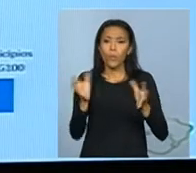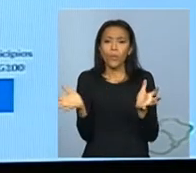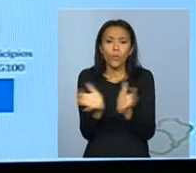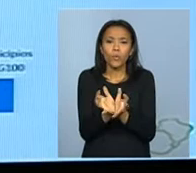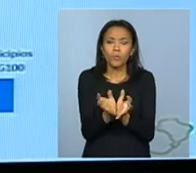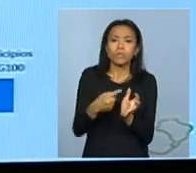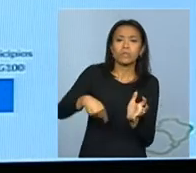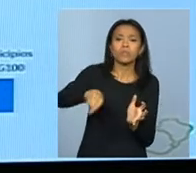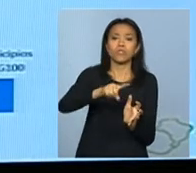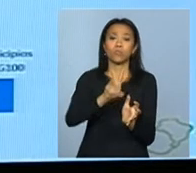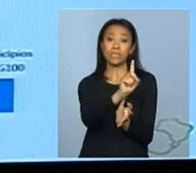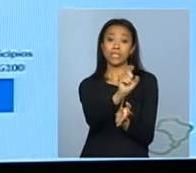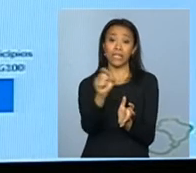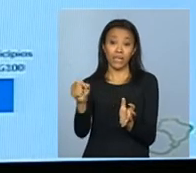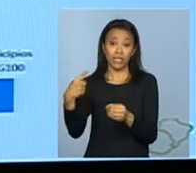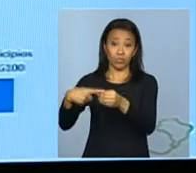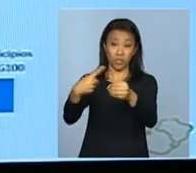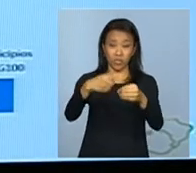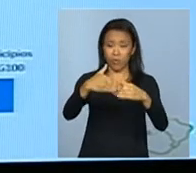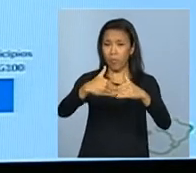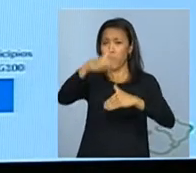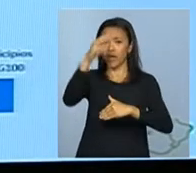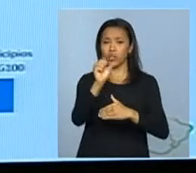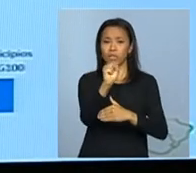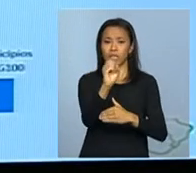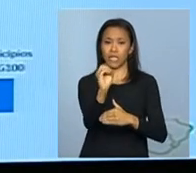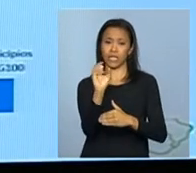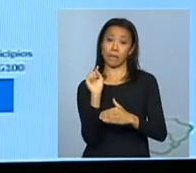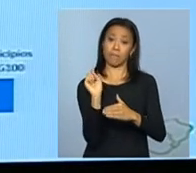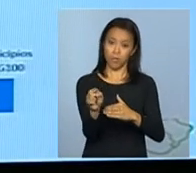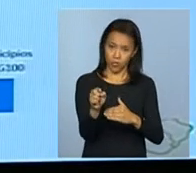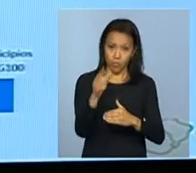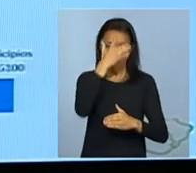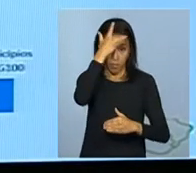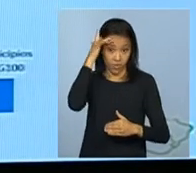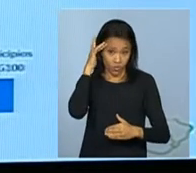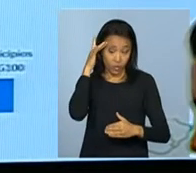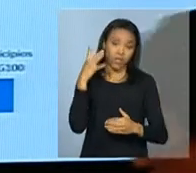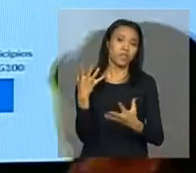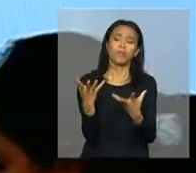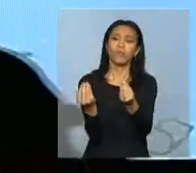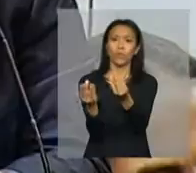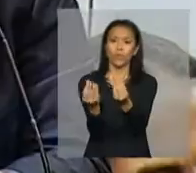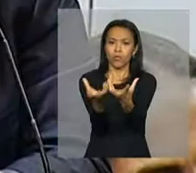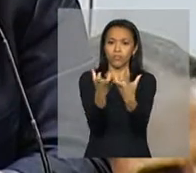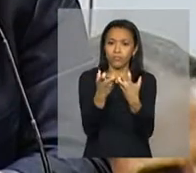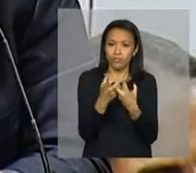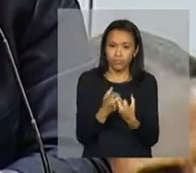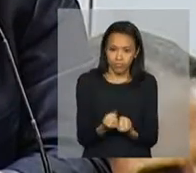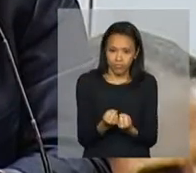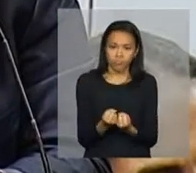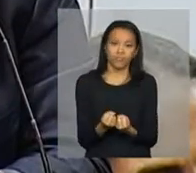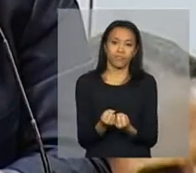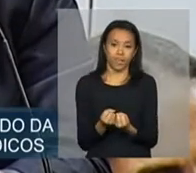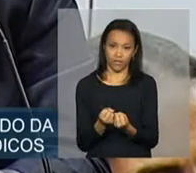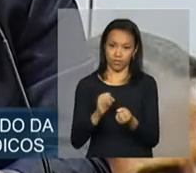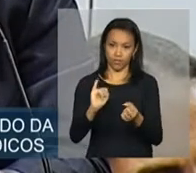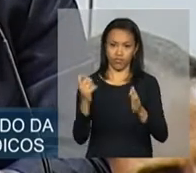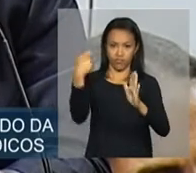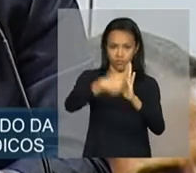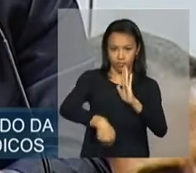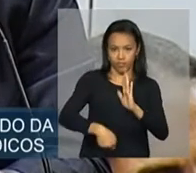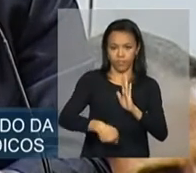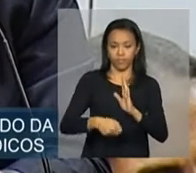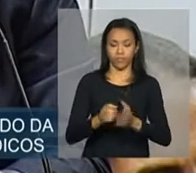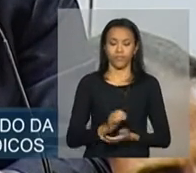conjunto dos 100 municípios com mais de 80 mil habitantes que têm maior menor arrecadação aferida pelo sistema do Tesouro